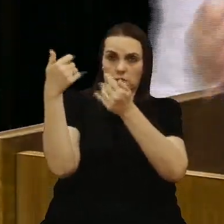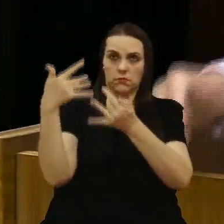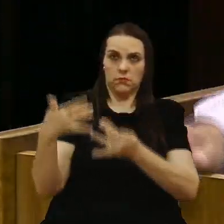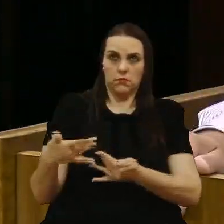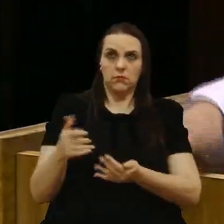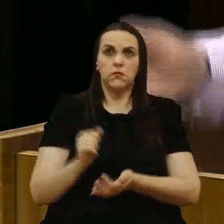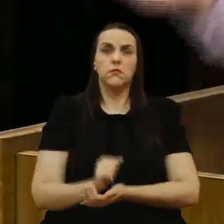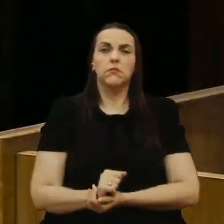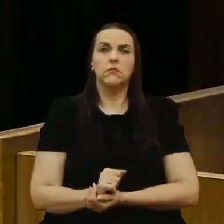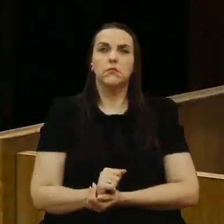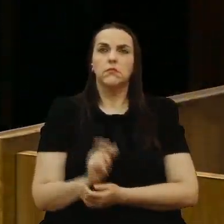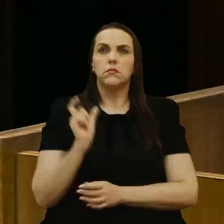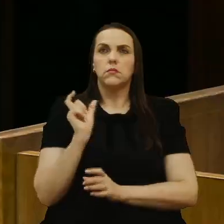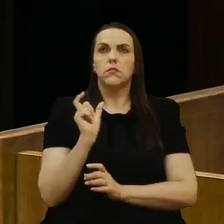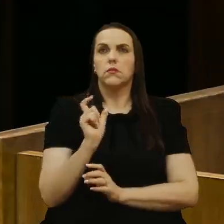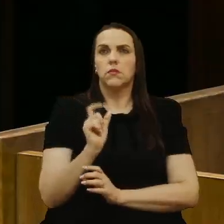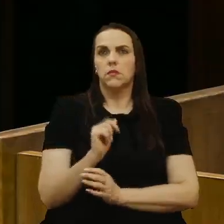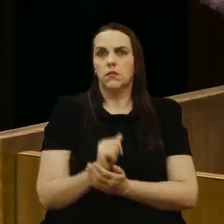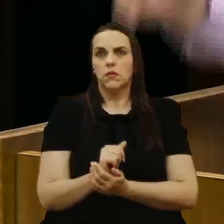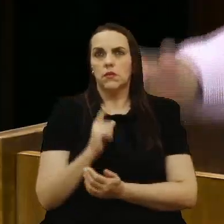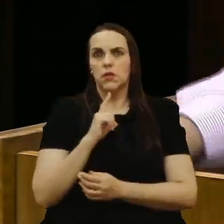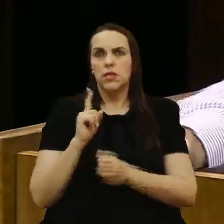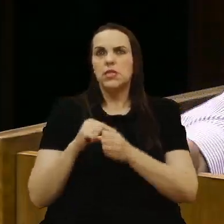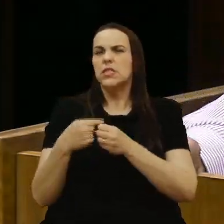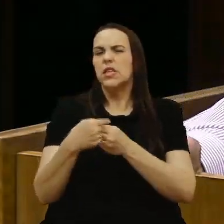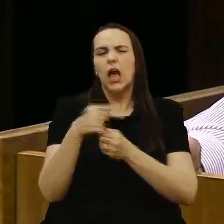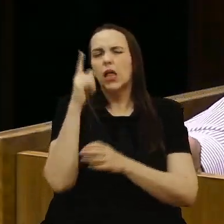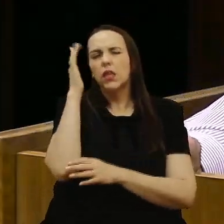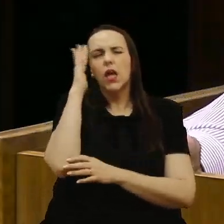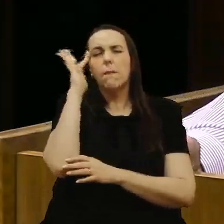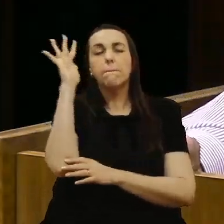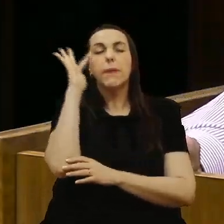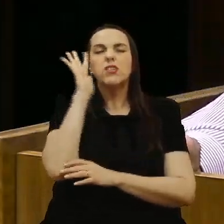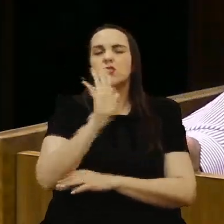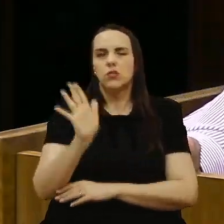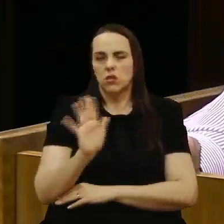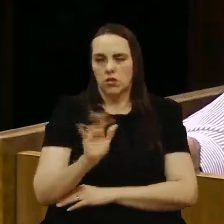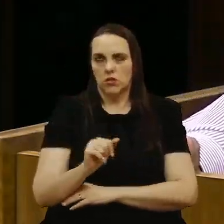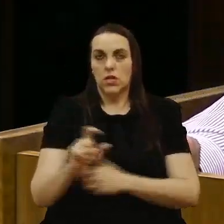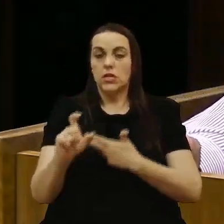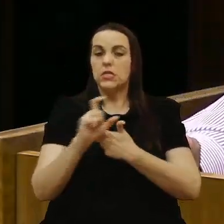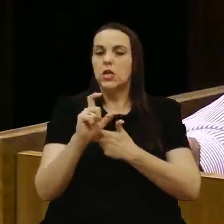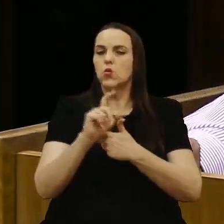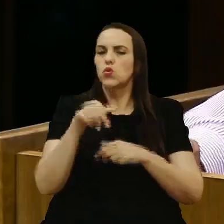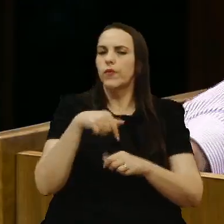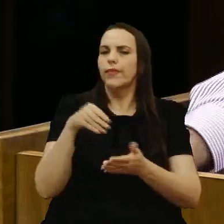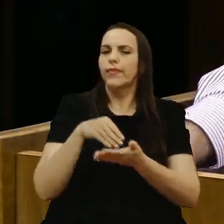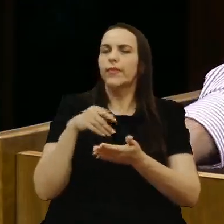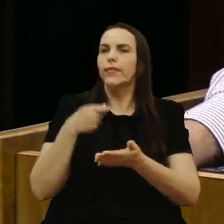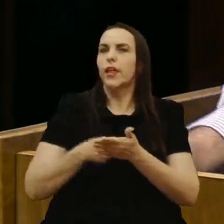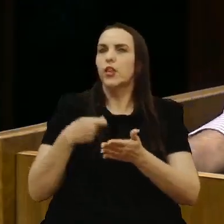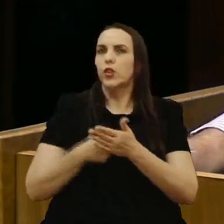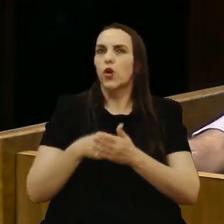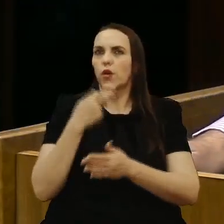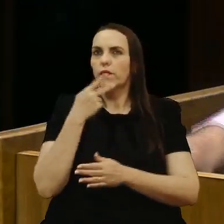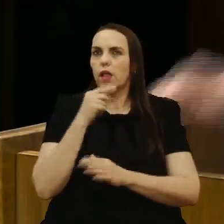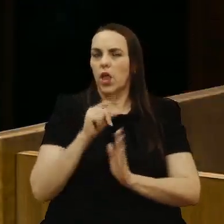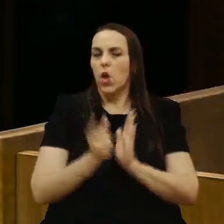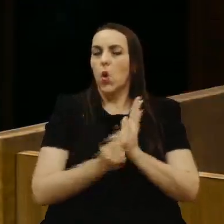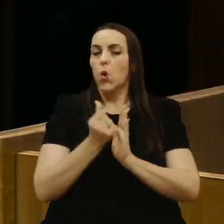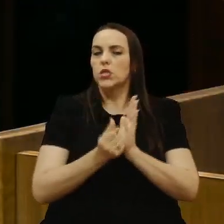sobre o caso de uma cidade hipotética em que o Executivo tentou diminuir o orçamento da Câmara de